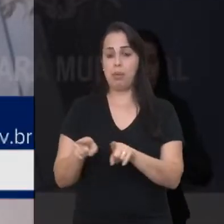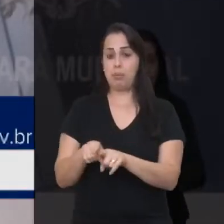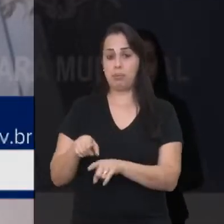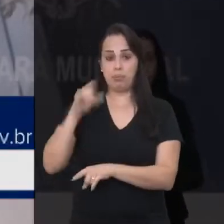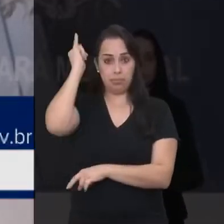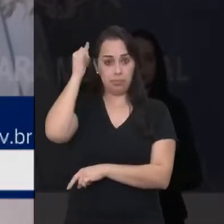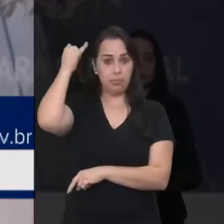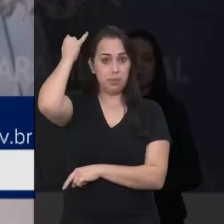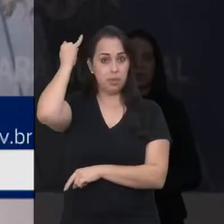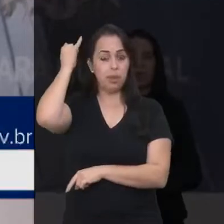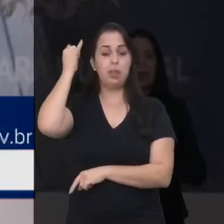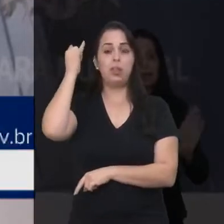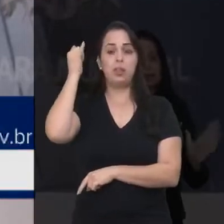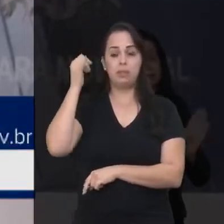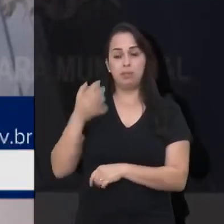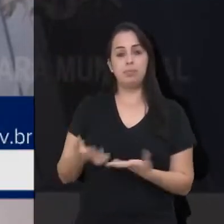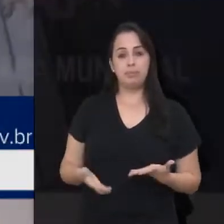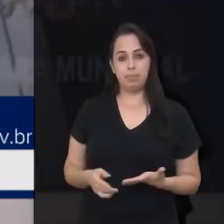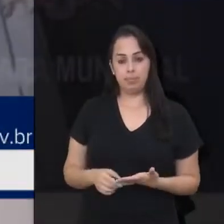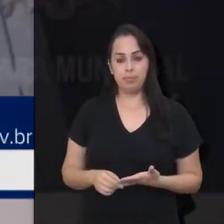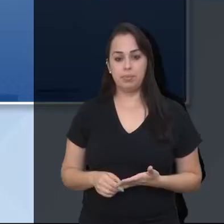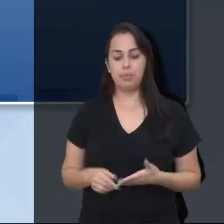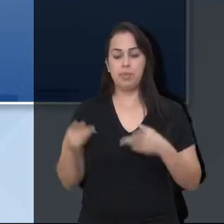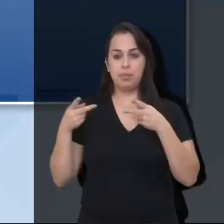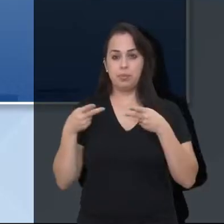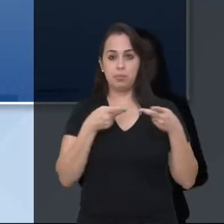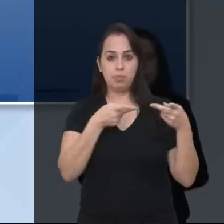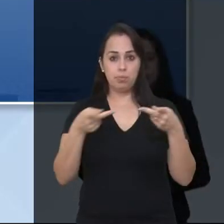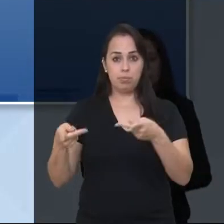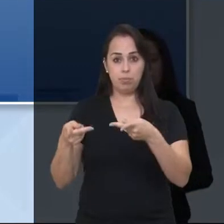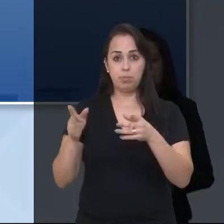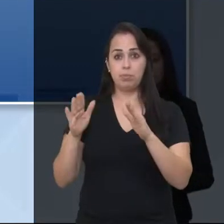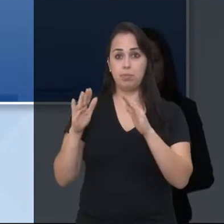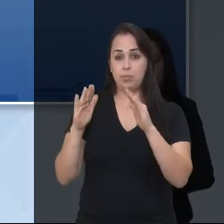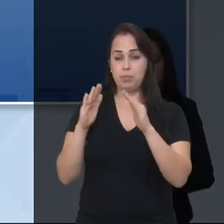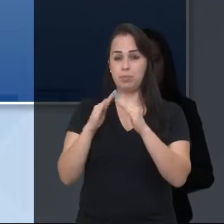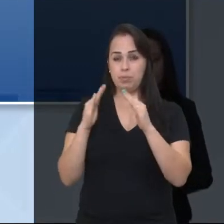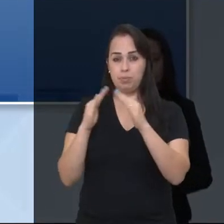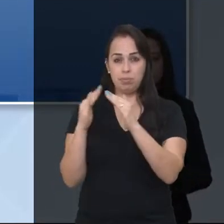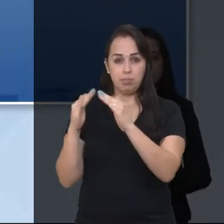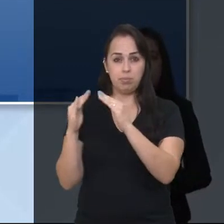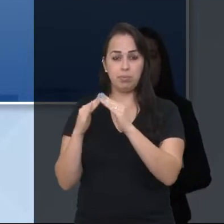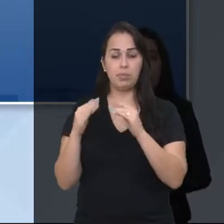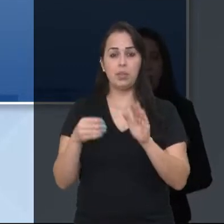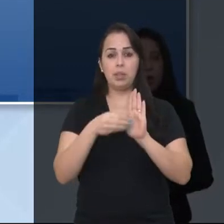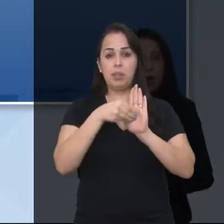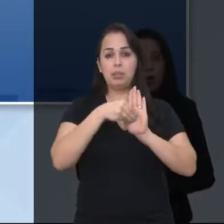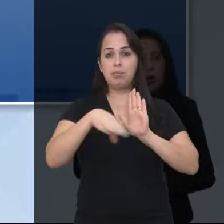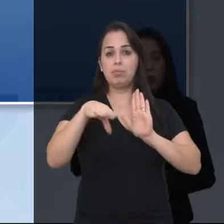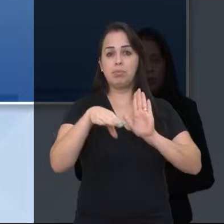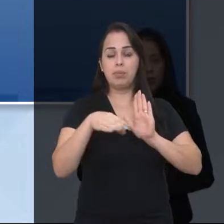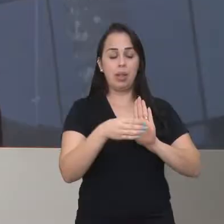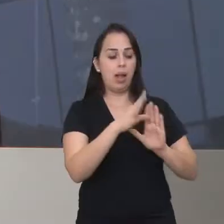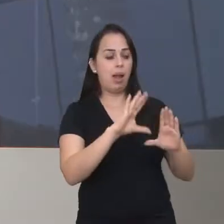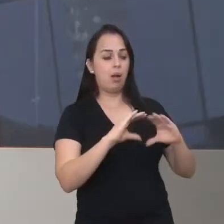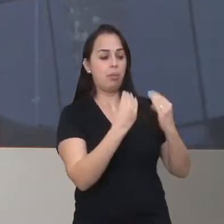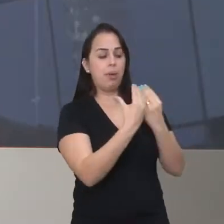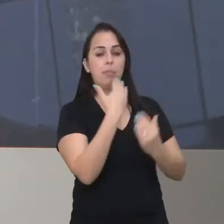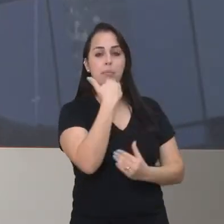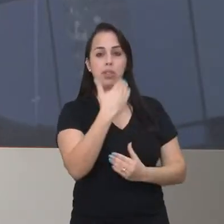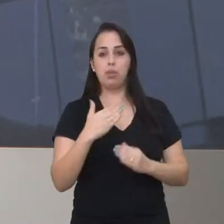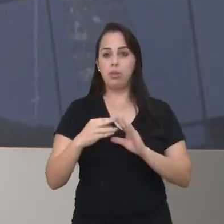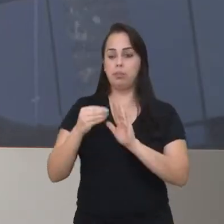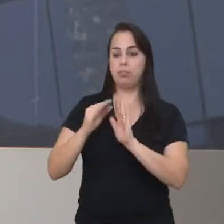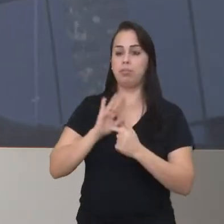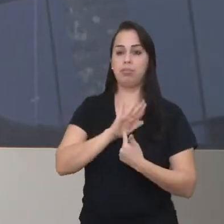fiscalização parlamentar foi o vereador Dr. José Cláudio, que visitou moradores e apresentou indicações feitas pela comunidade.